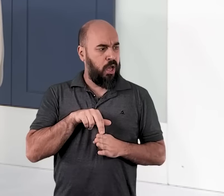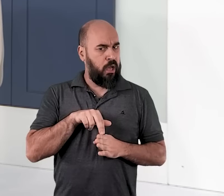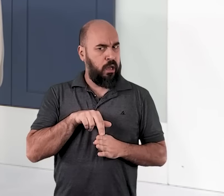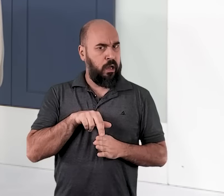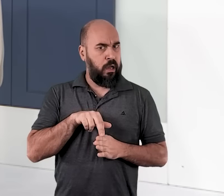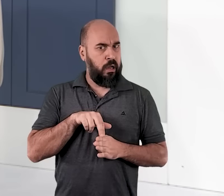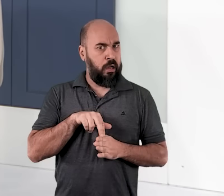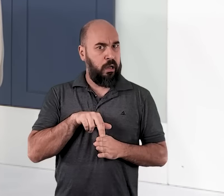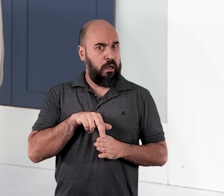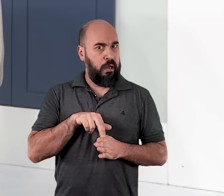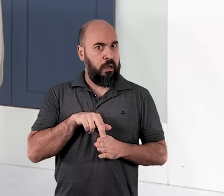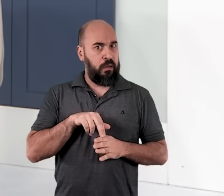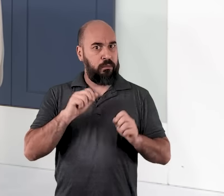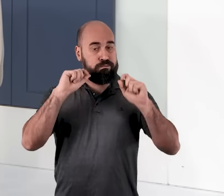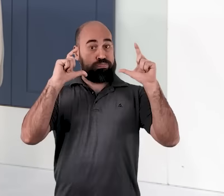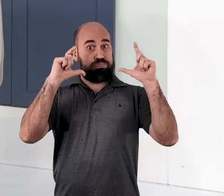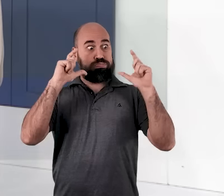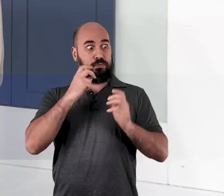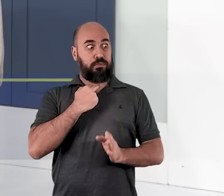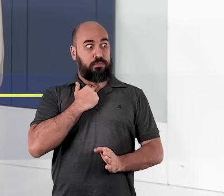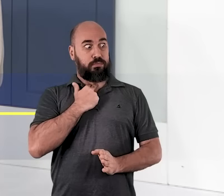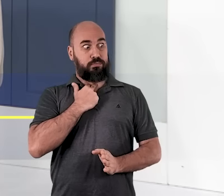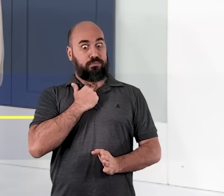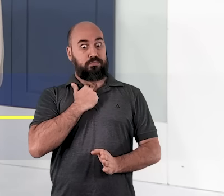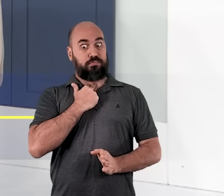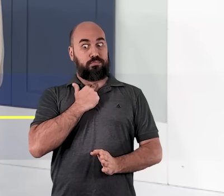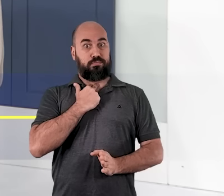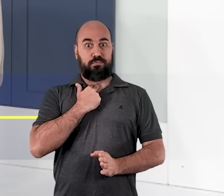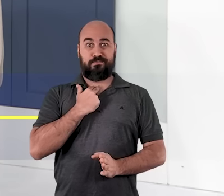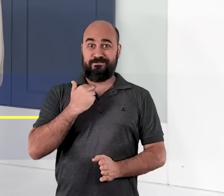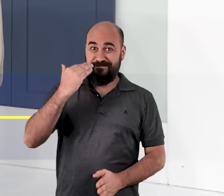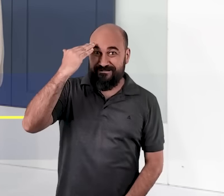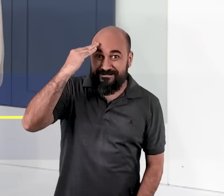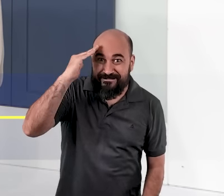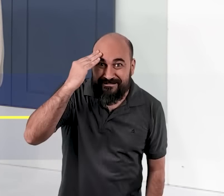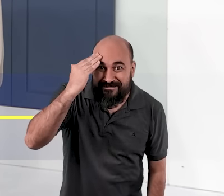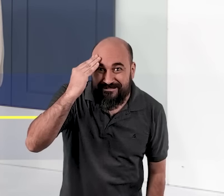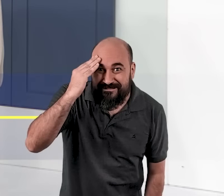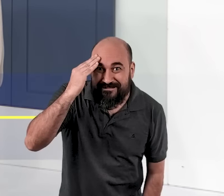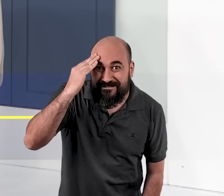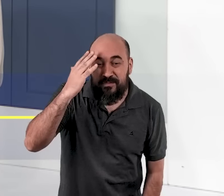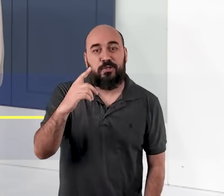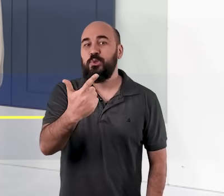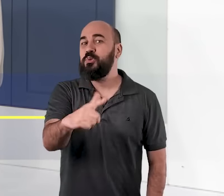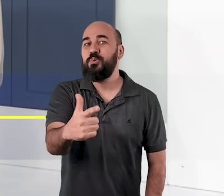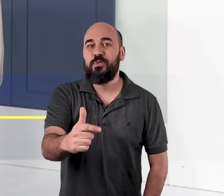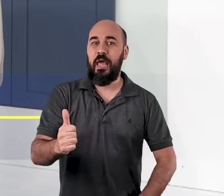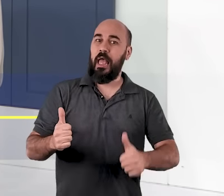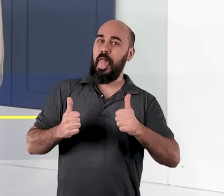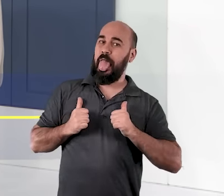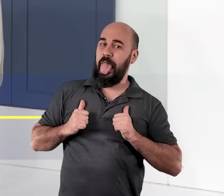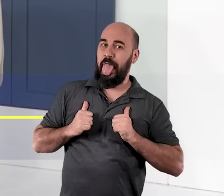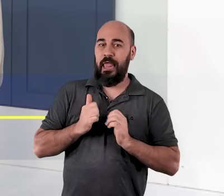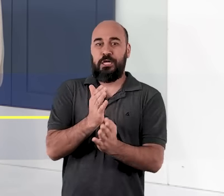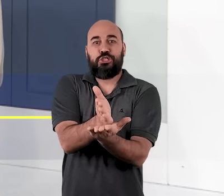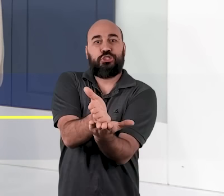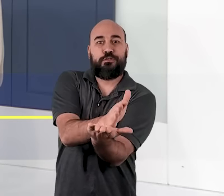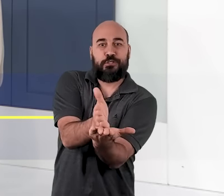diabo. Acredite, meu amigo, minha amiga, não existe terreno neutro quando o assunto